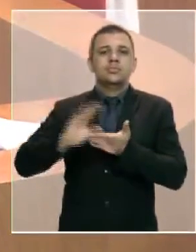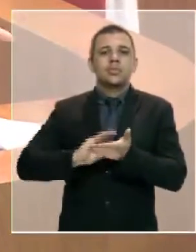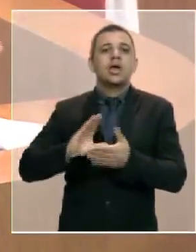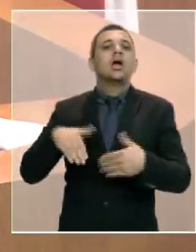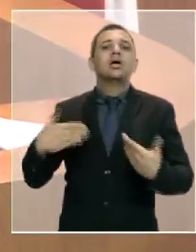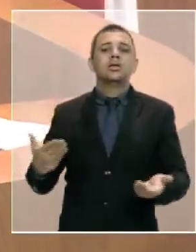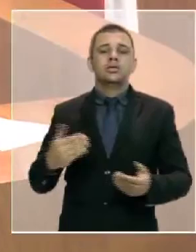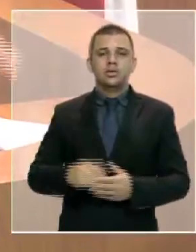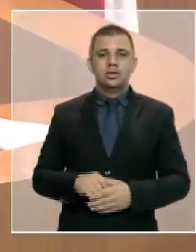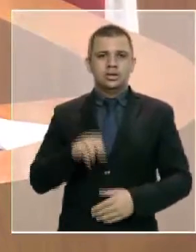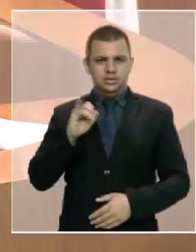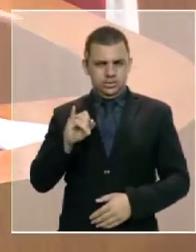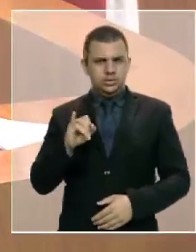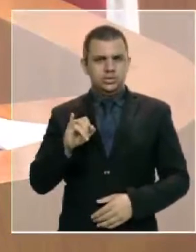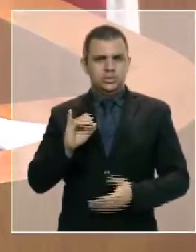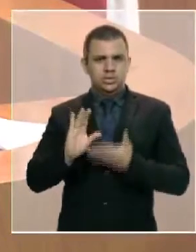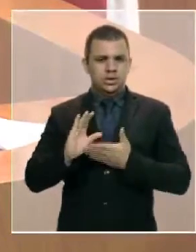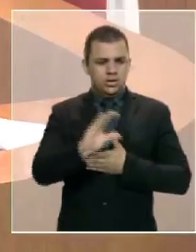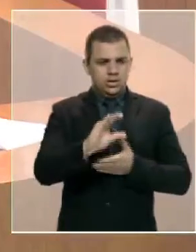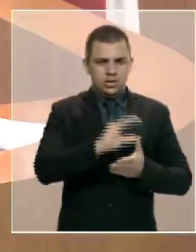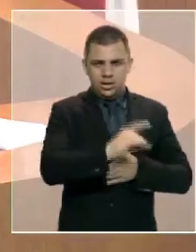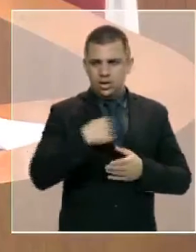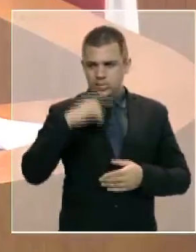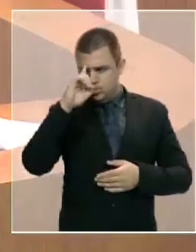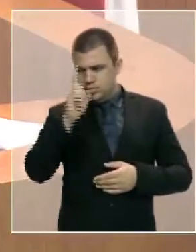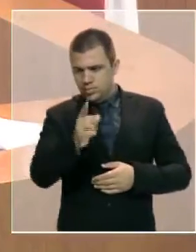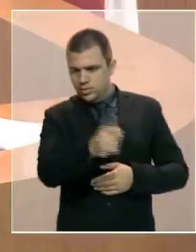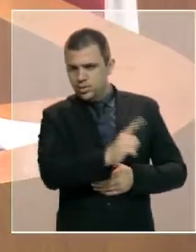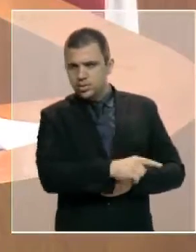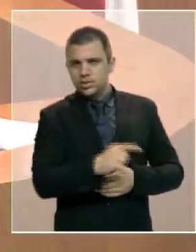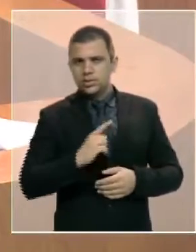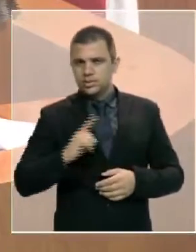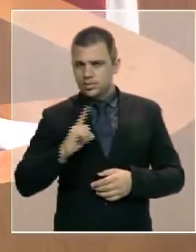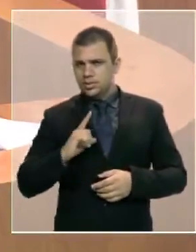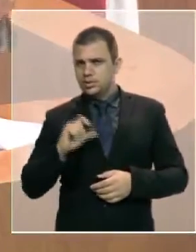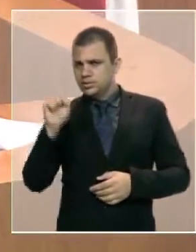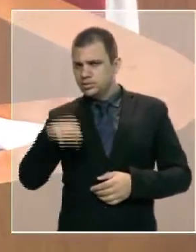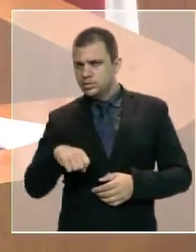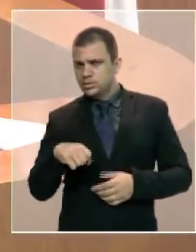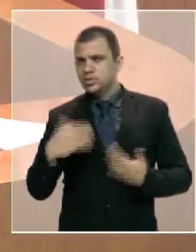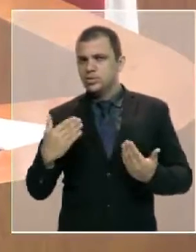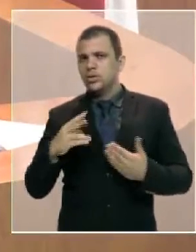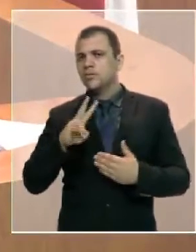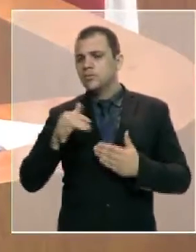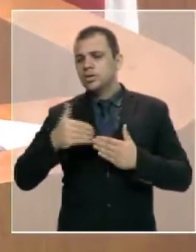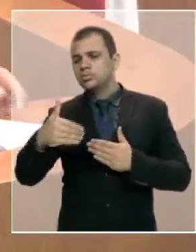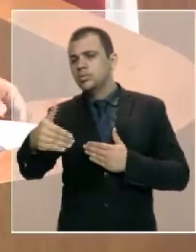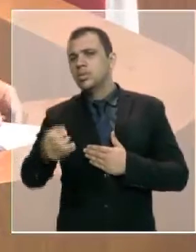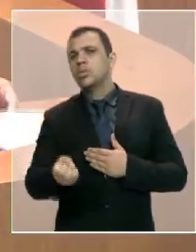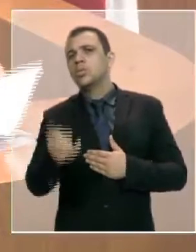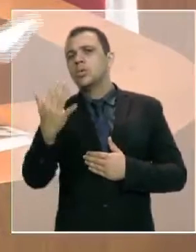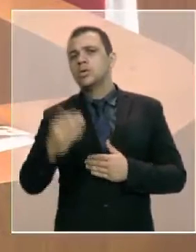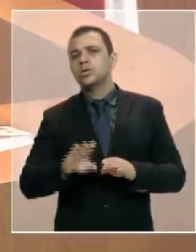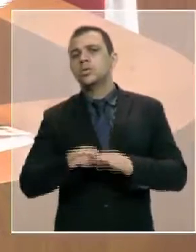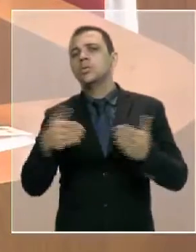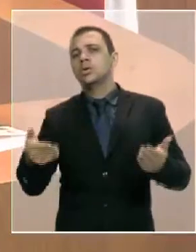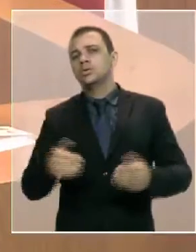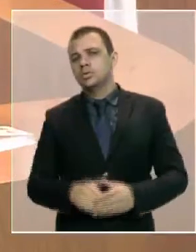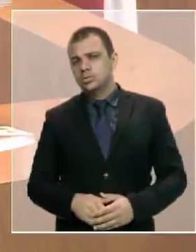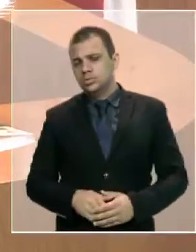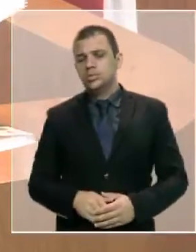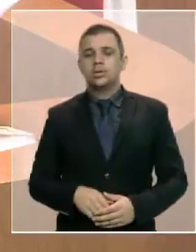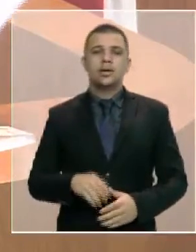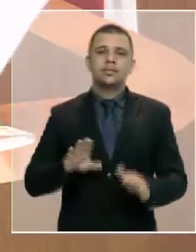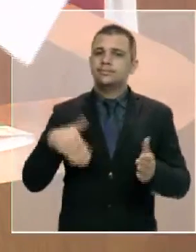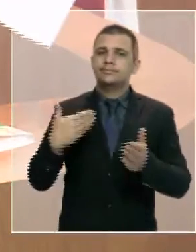foram executadas, o cronograma de execução. Deputado Emetério, eu nunca fui respondido. Então eu pergunto, como diz